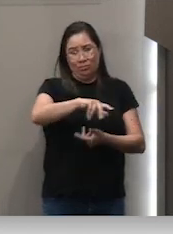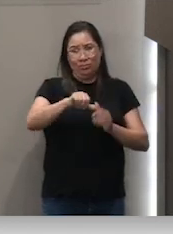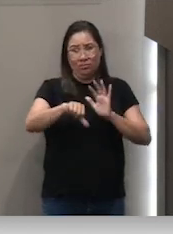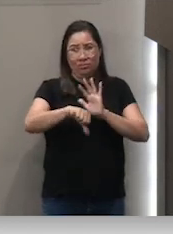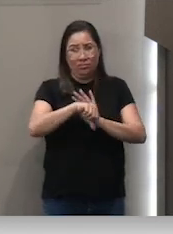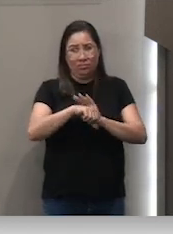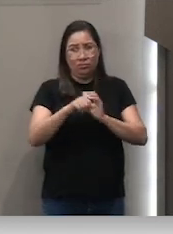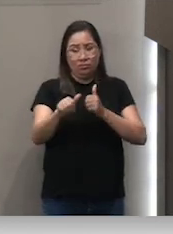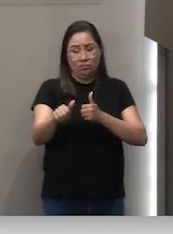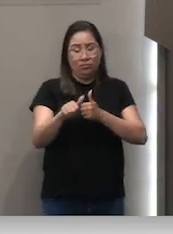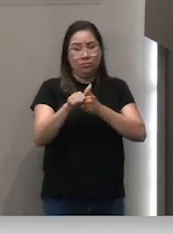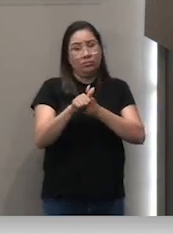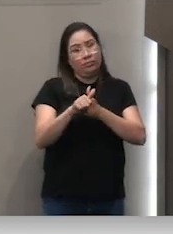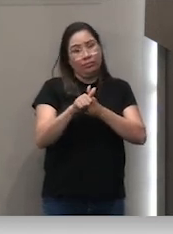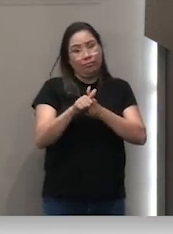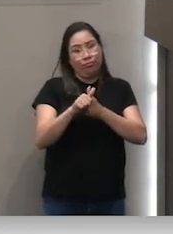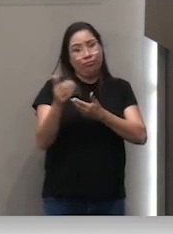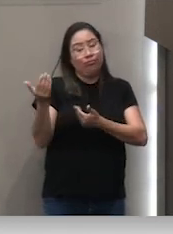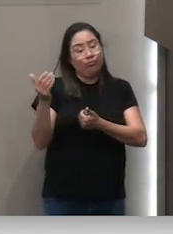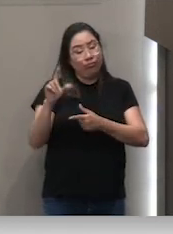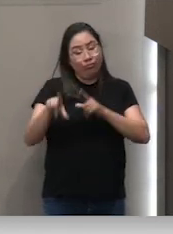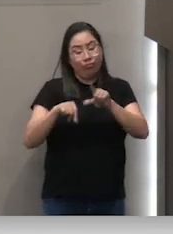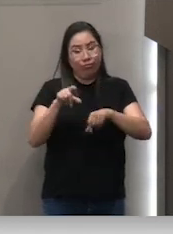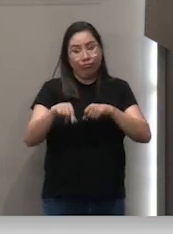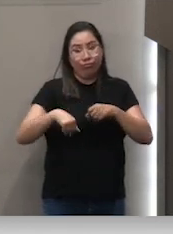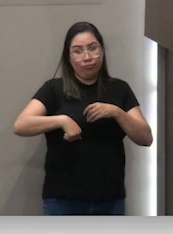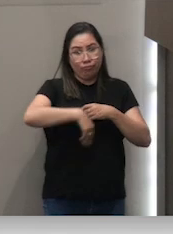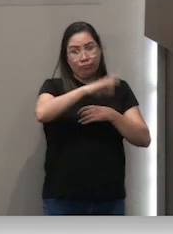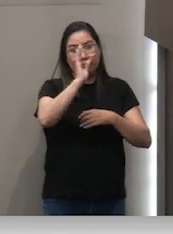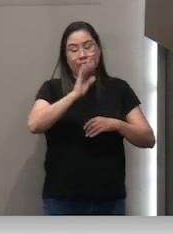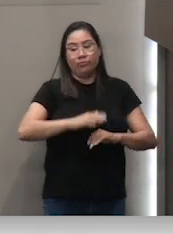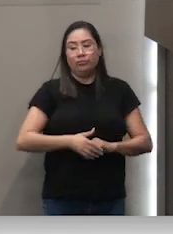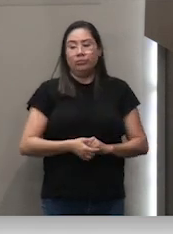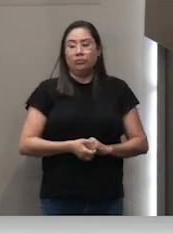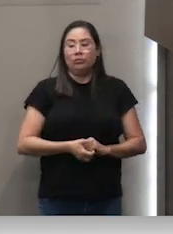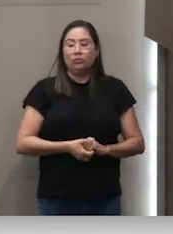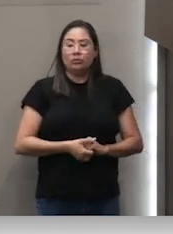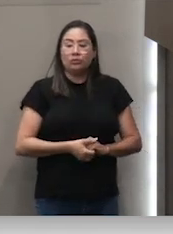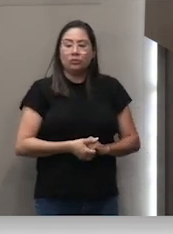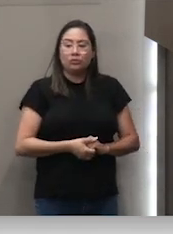próximo e vai cooptar esses jovens para ir para lá.